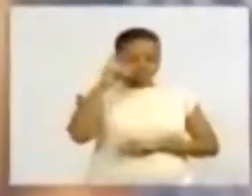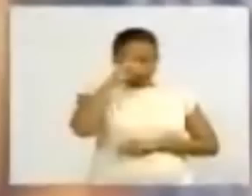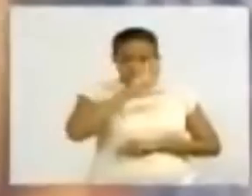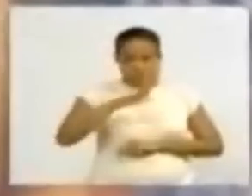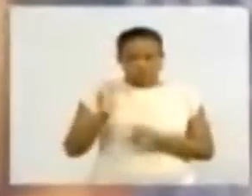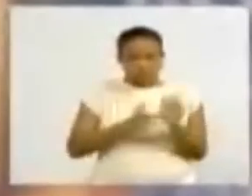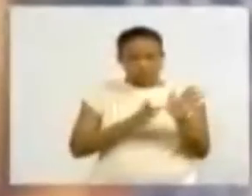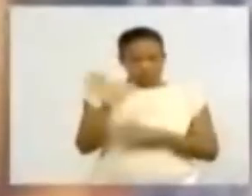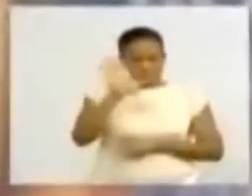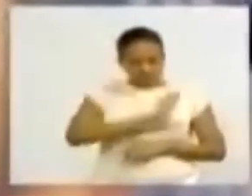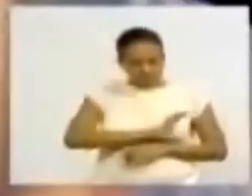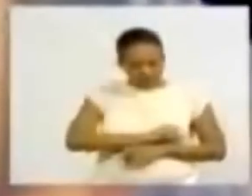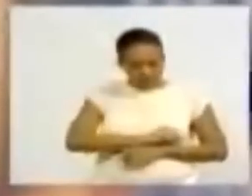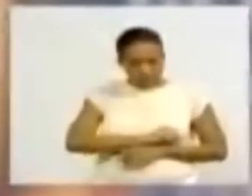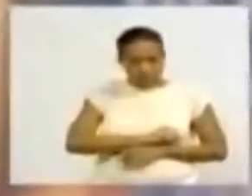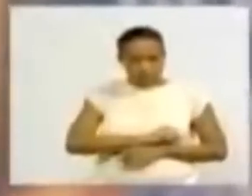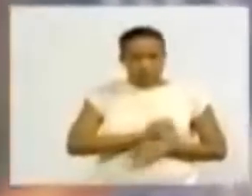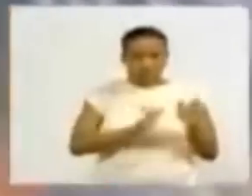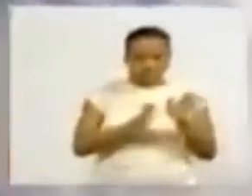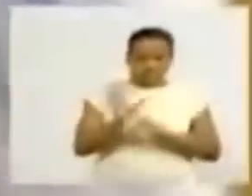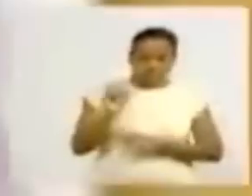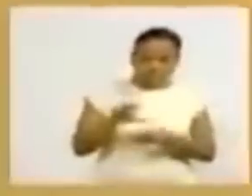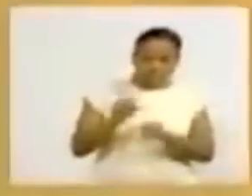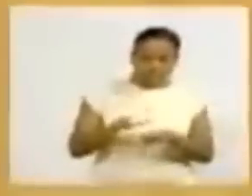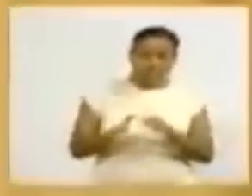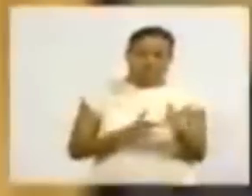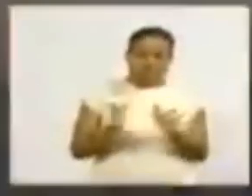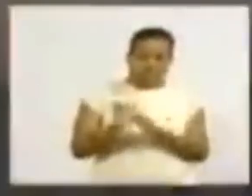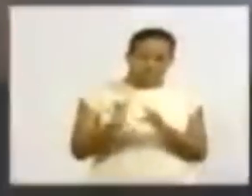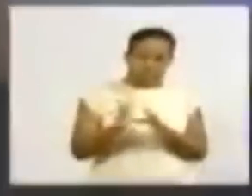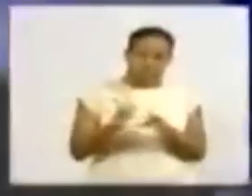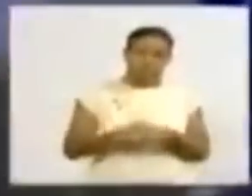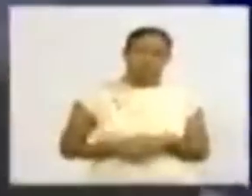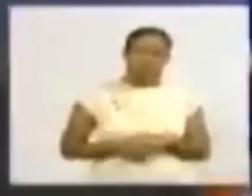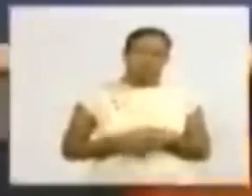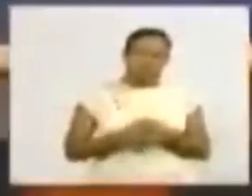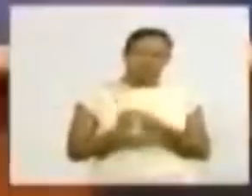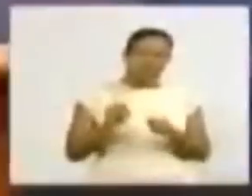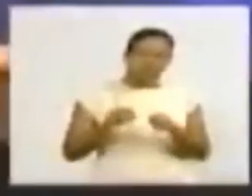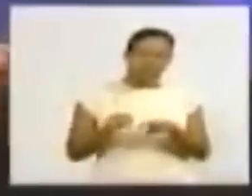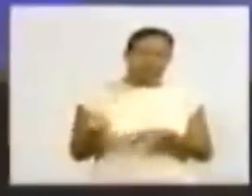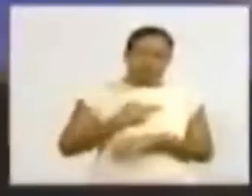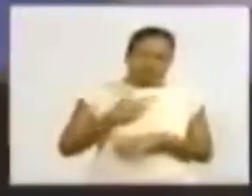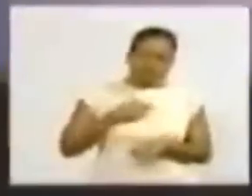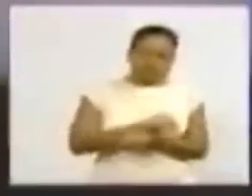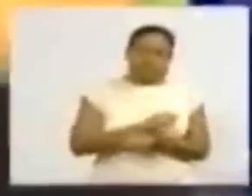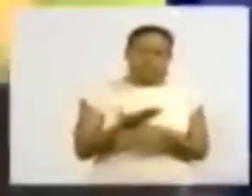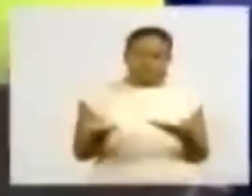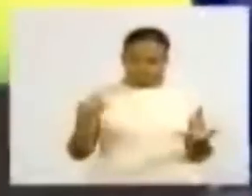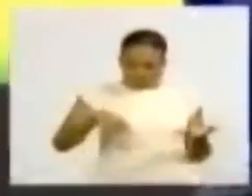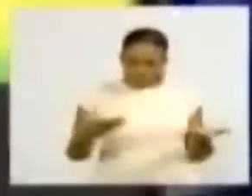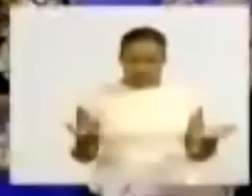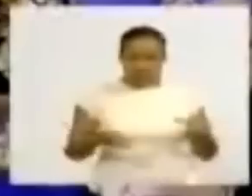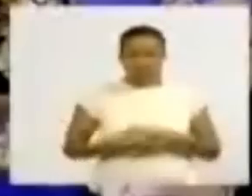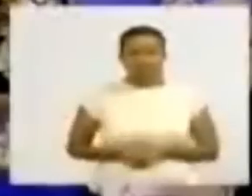Jesus, ao amar, ele corrige, ele impõe limites, porque a vida nos ensina que quem ama coloca limites. Estou